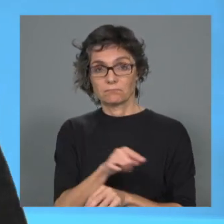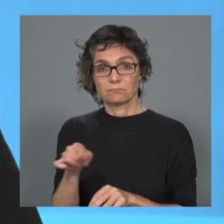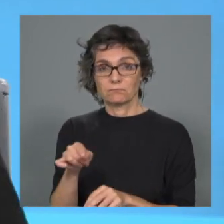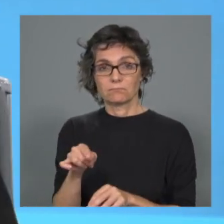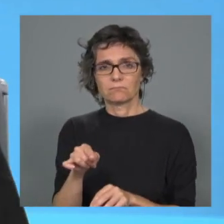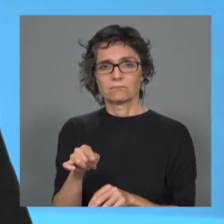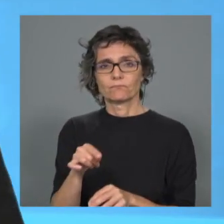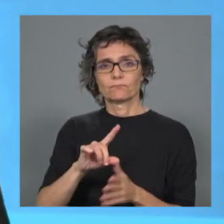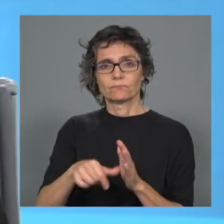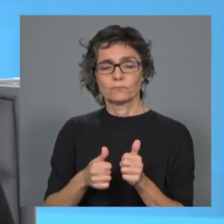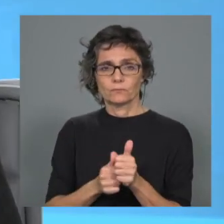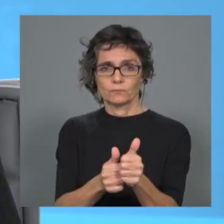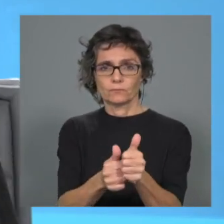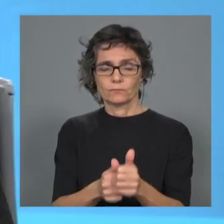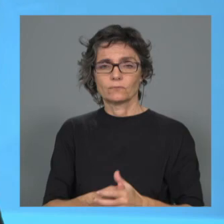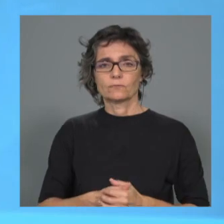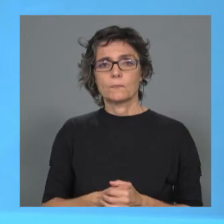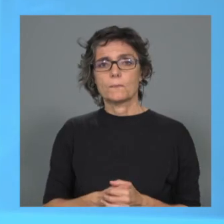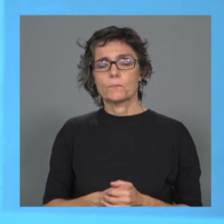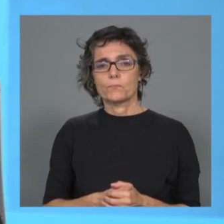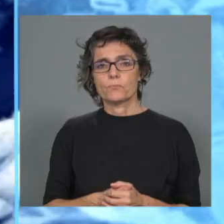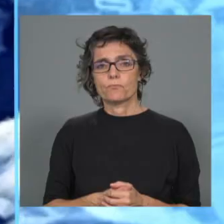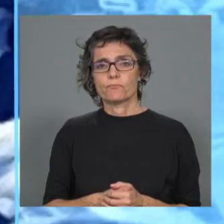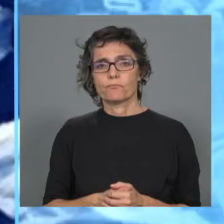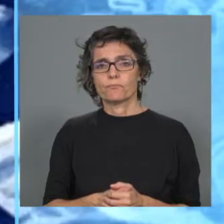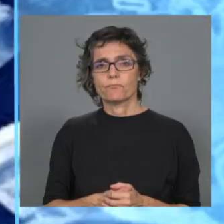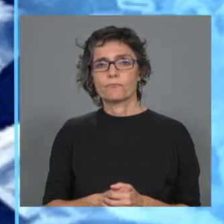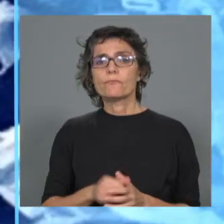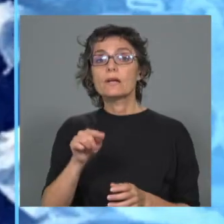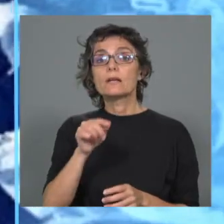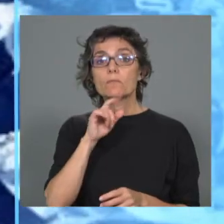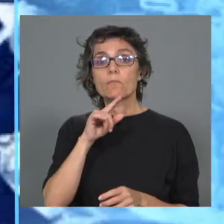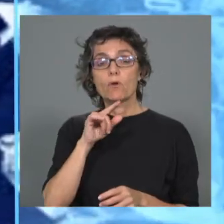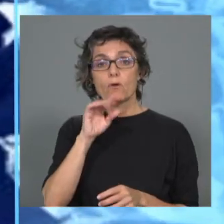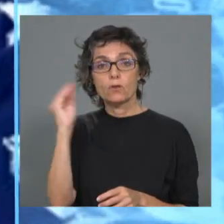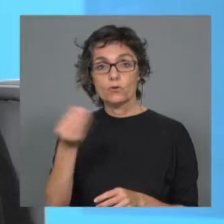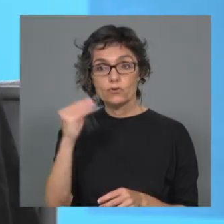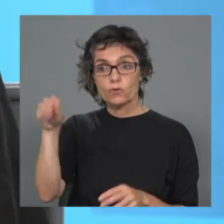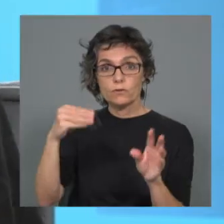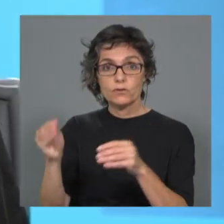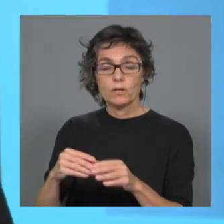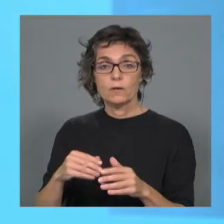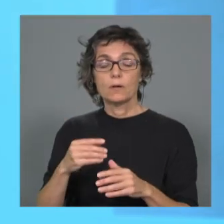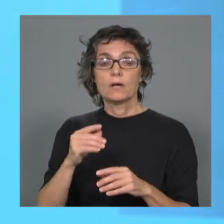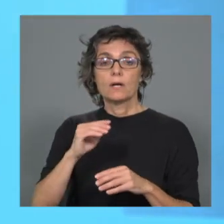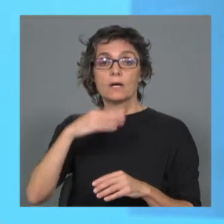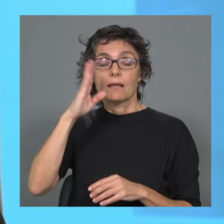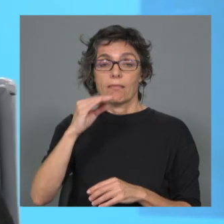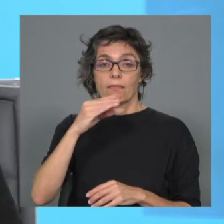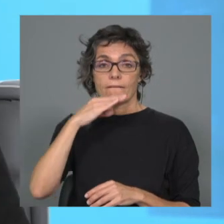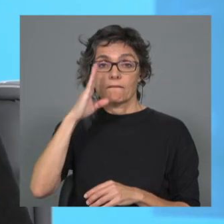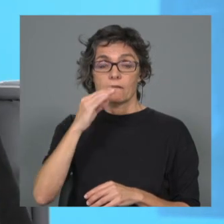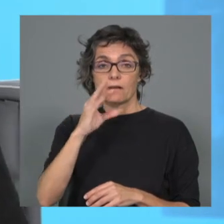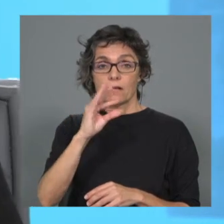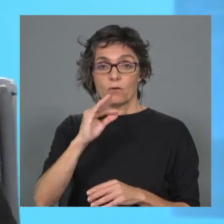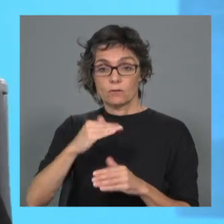programa e passa por toda essa experiência. E aí é possível atingir jovens a partir dos 14 anos? Sim, 13, 14 anos, exatamente. Porque a